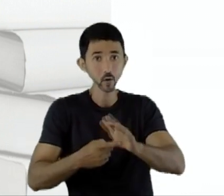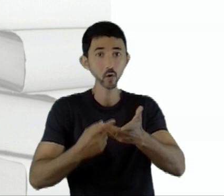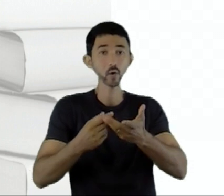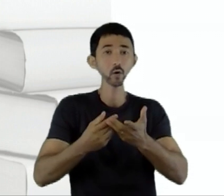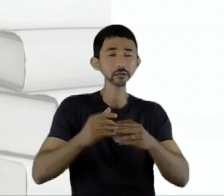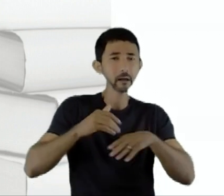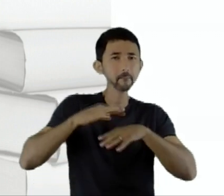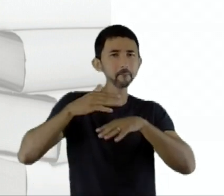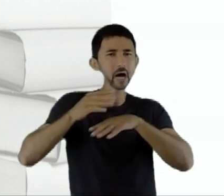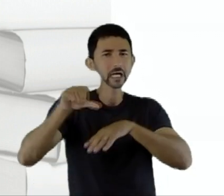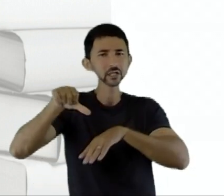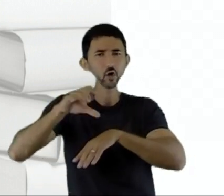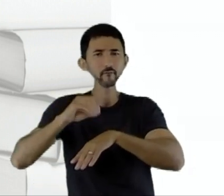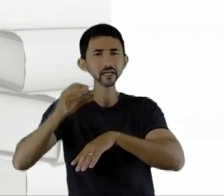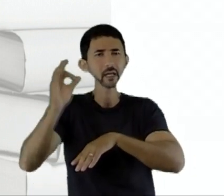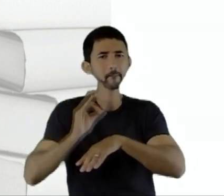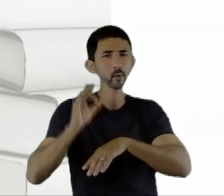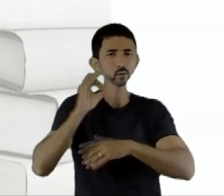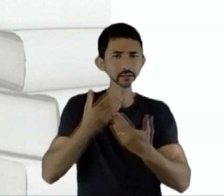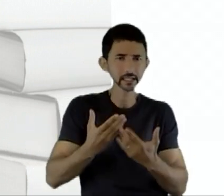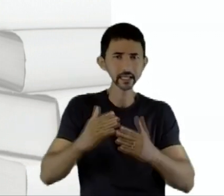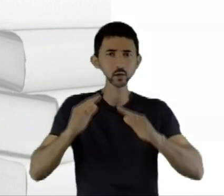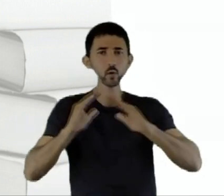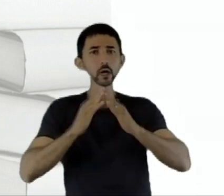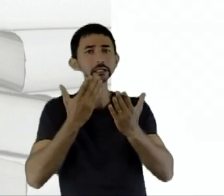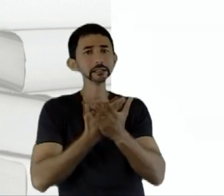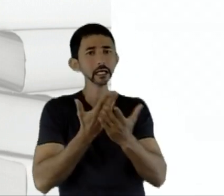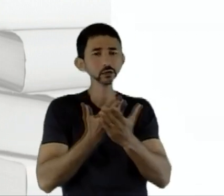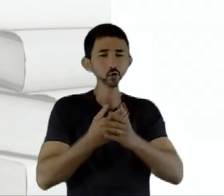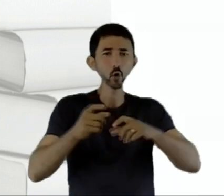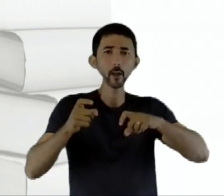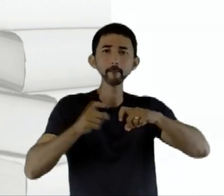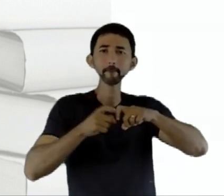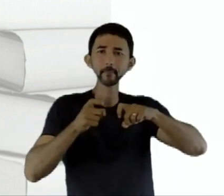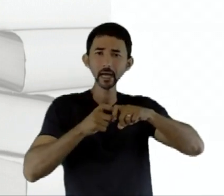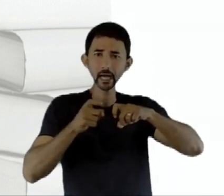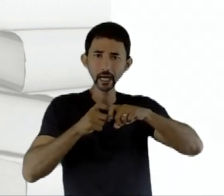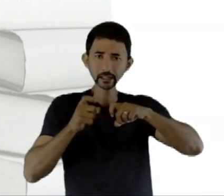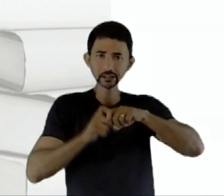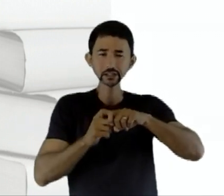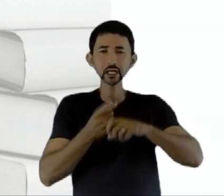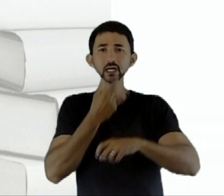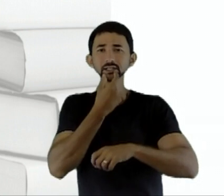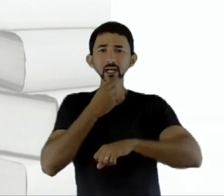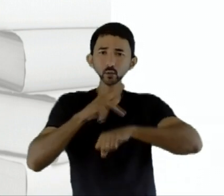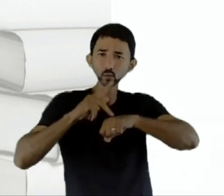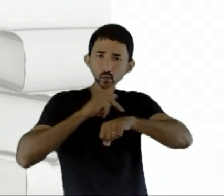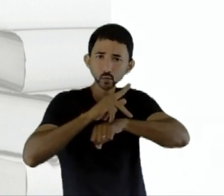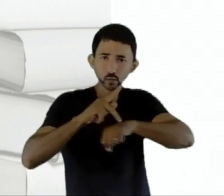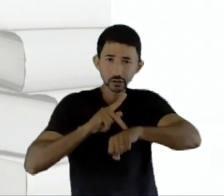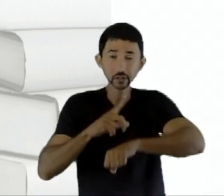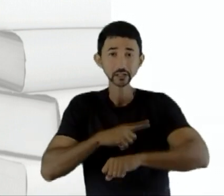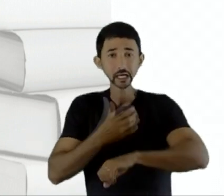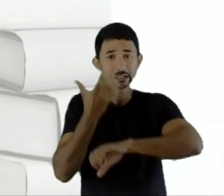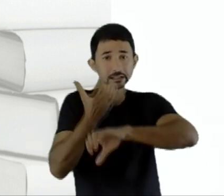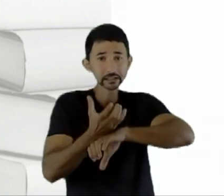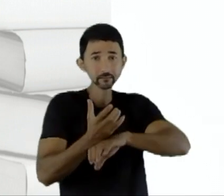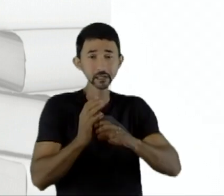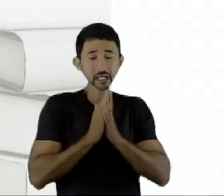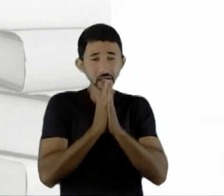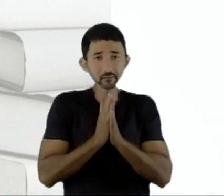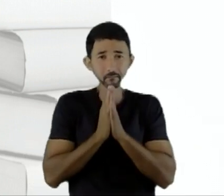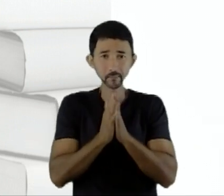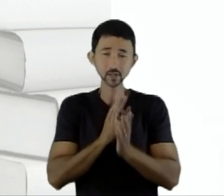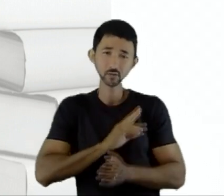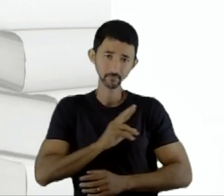que mais de 90% das escolas médicas têm disciplina de espiritualidade. Então,